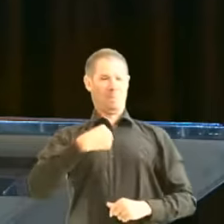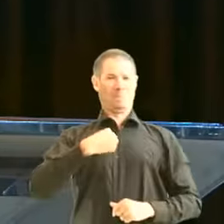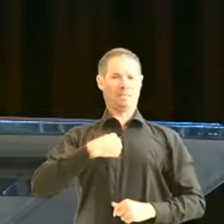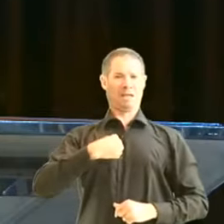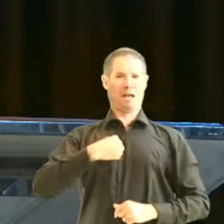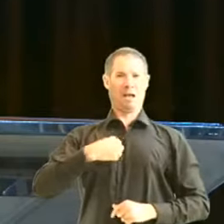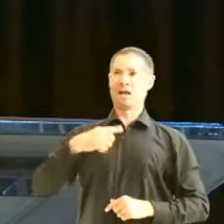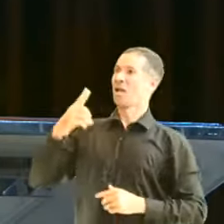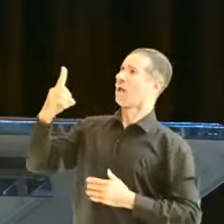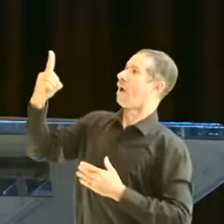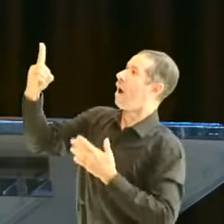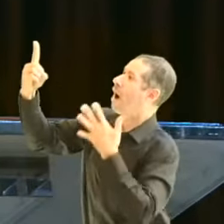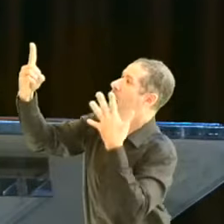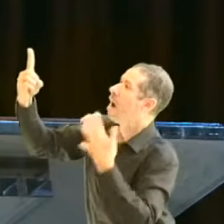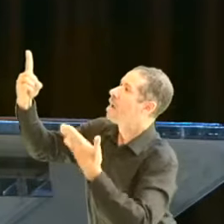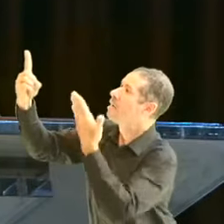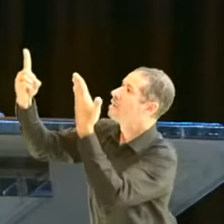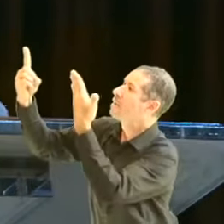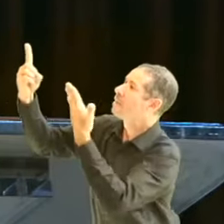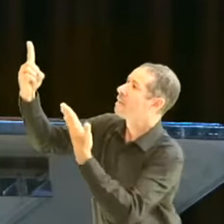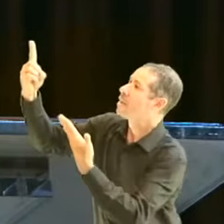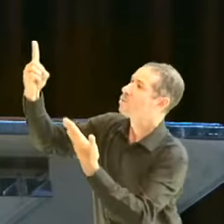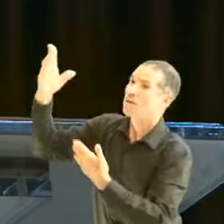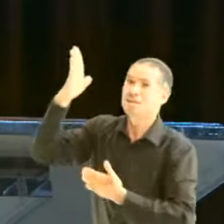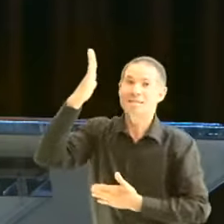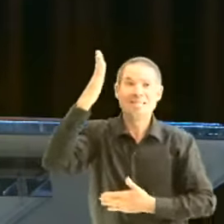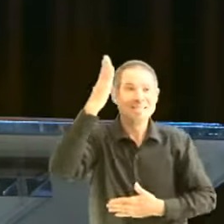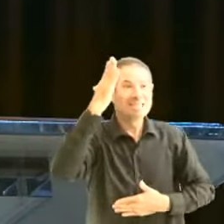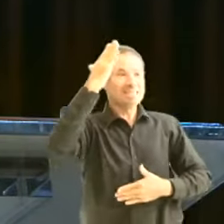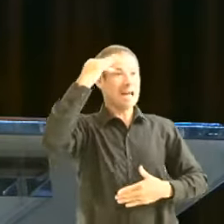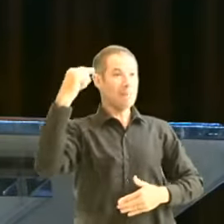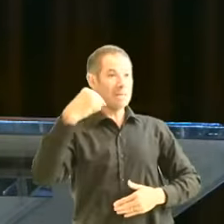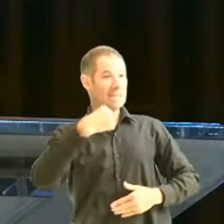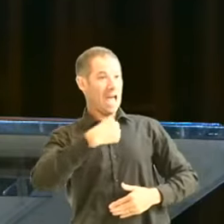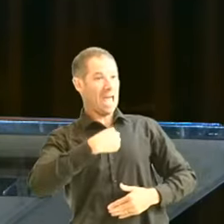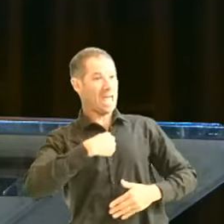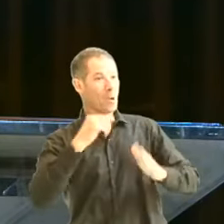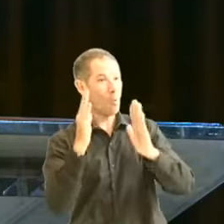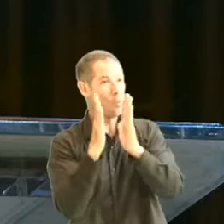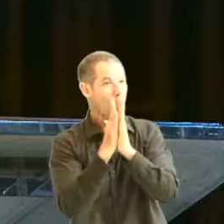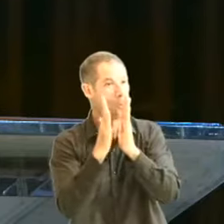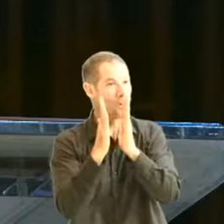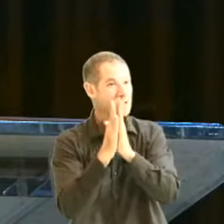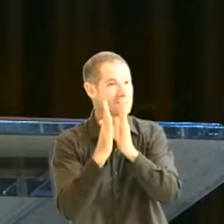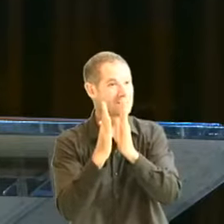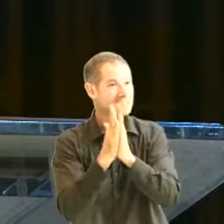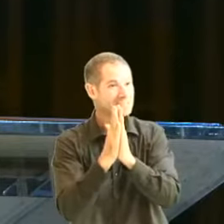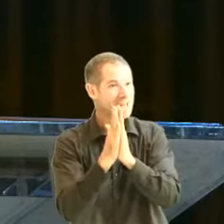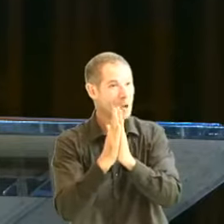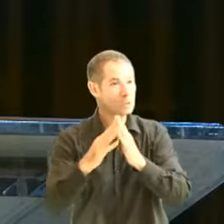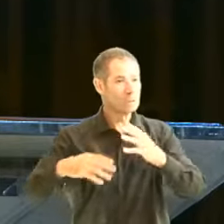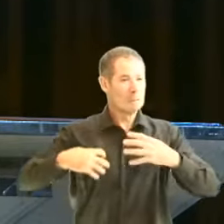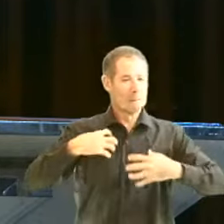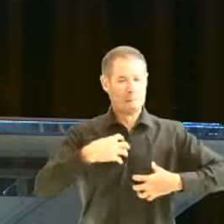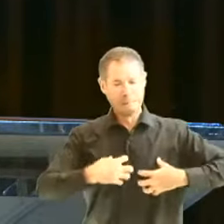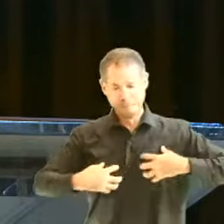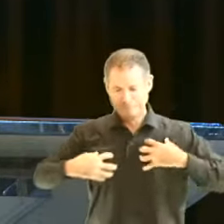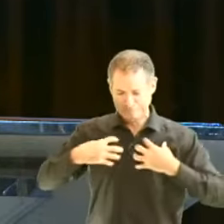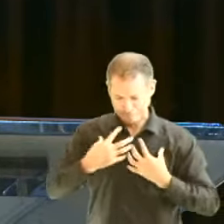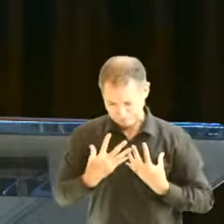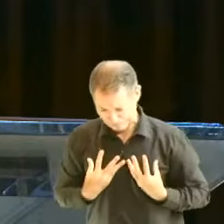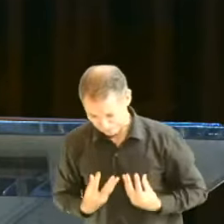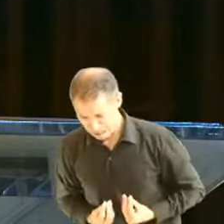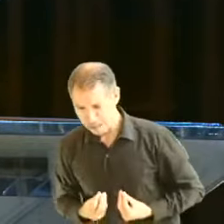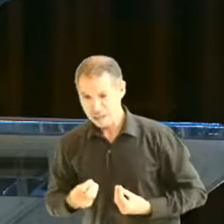que Deus é esse? Que já sabia que eu ia fazer uma oração de angústia, e